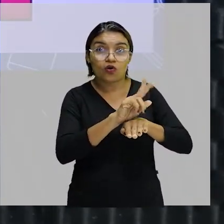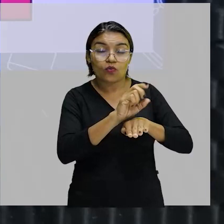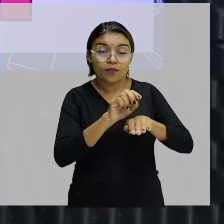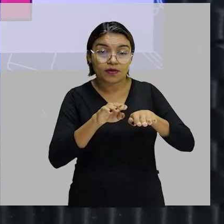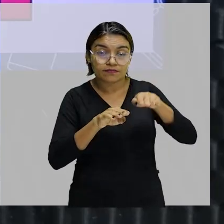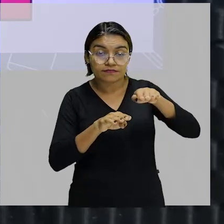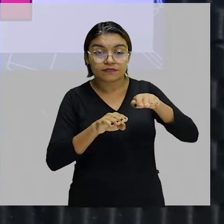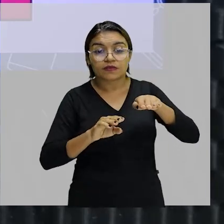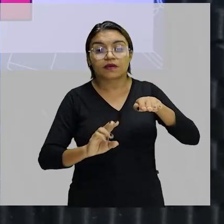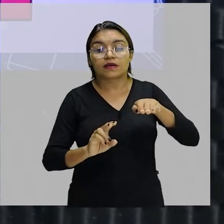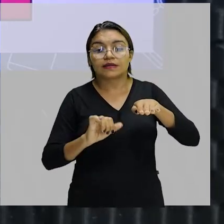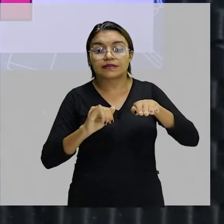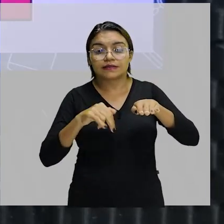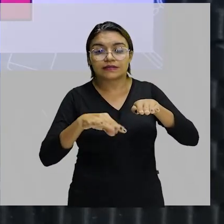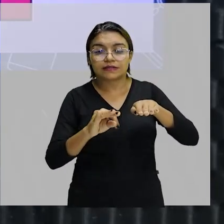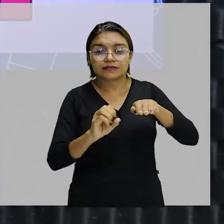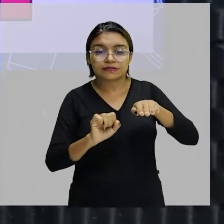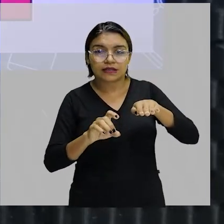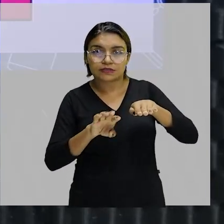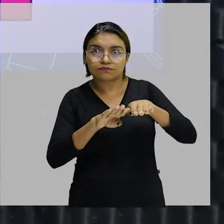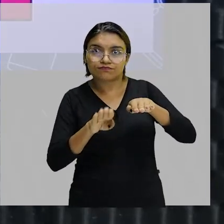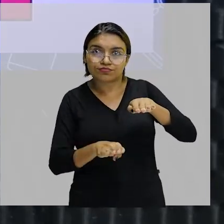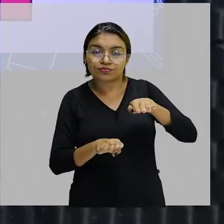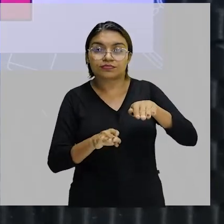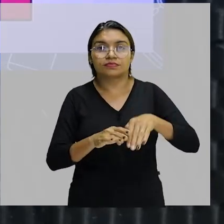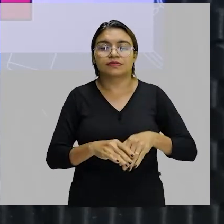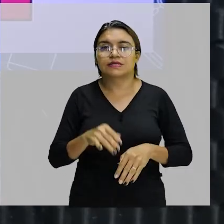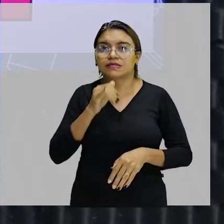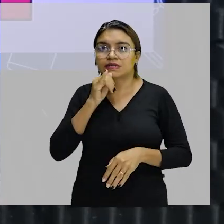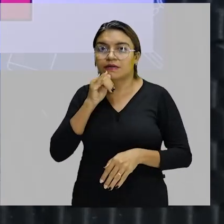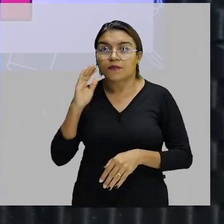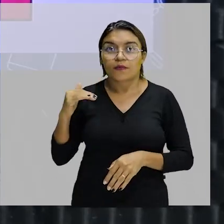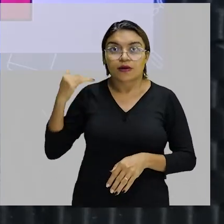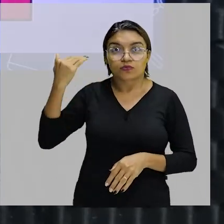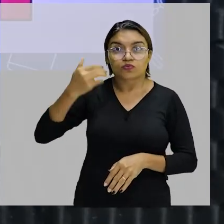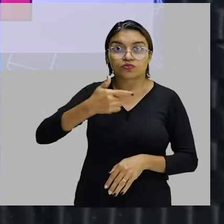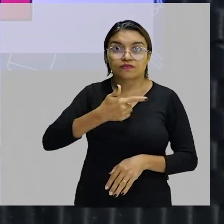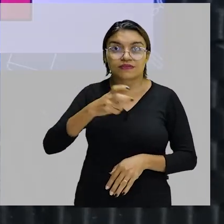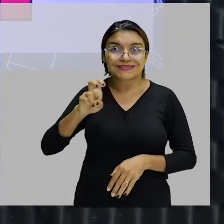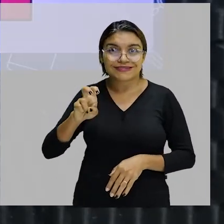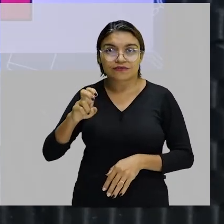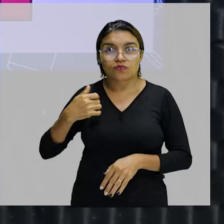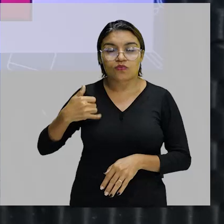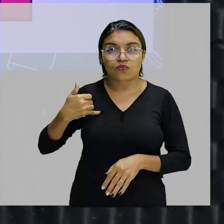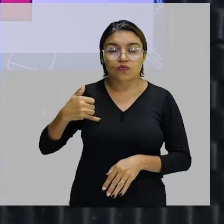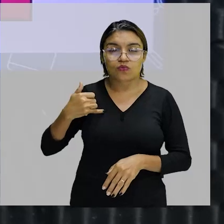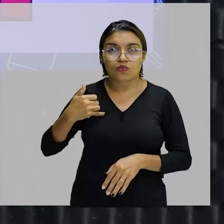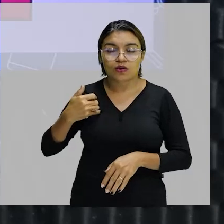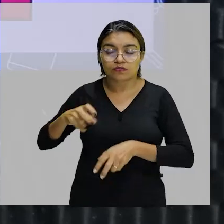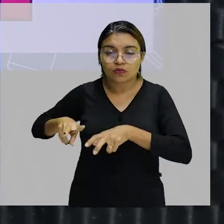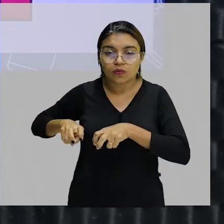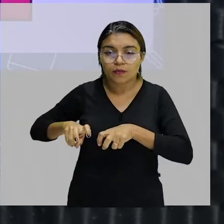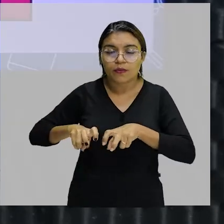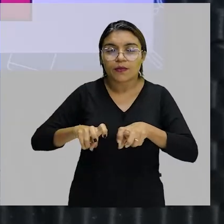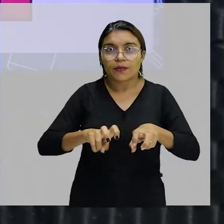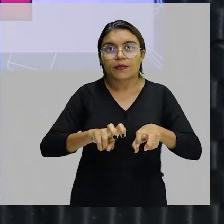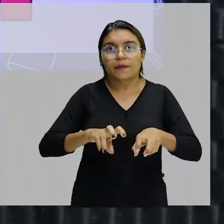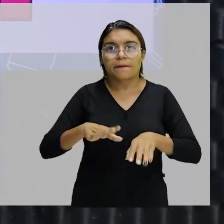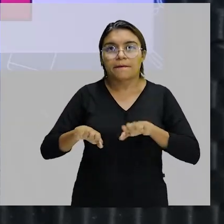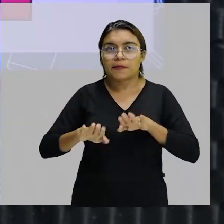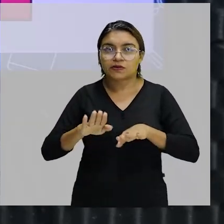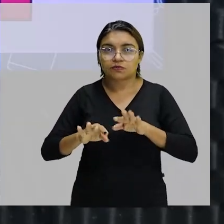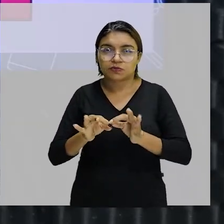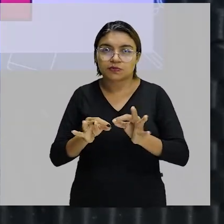Um adulto de 25 anos. Ele faz um treino de 40 minutos, ele percorre ali uma distância de quase 7